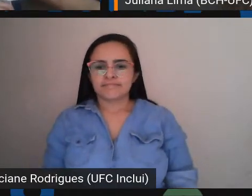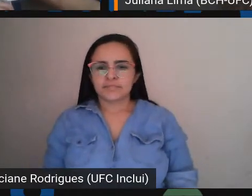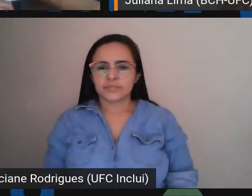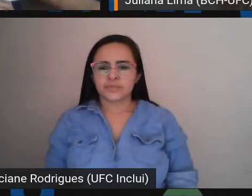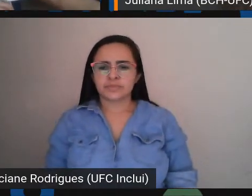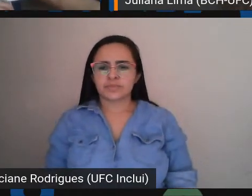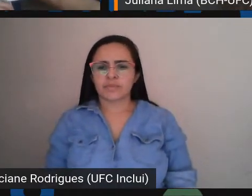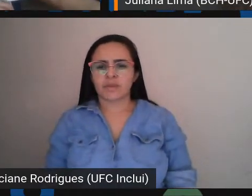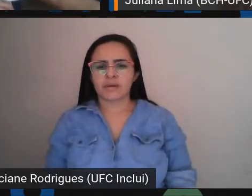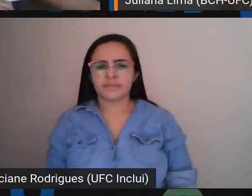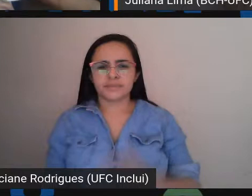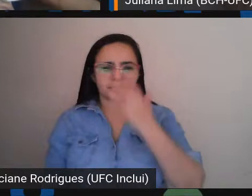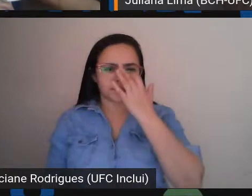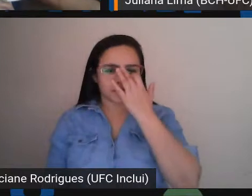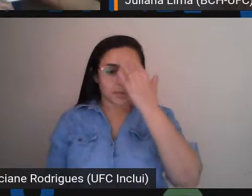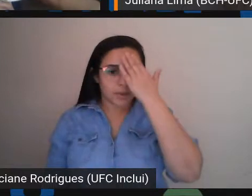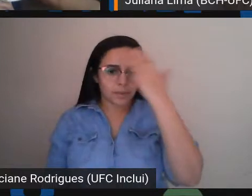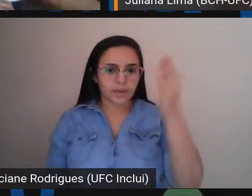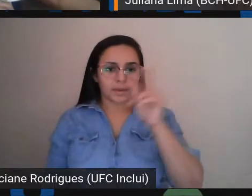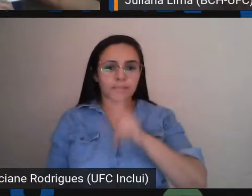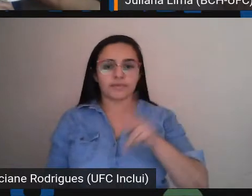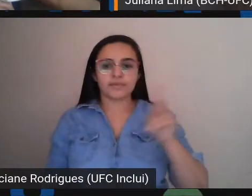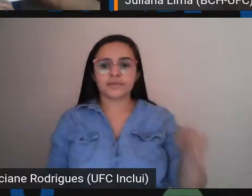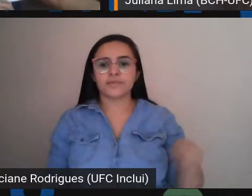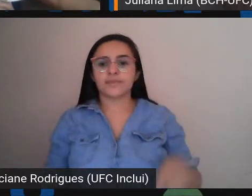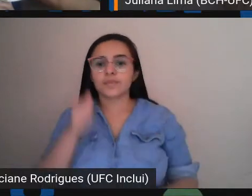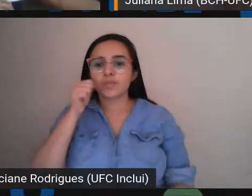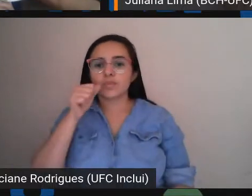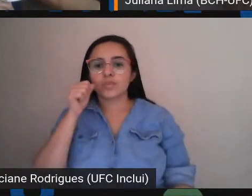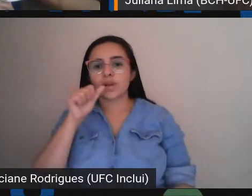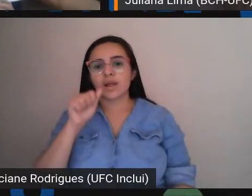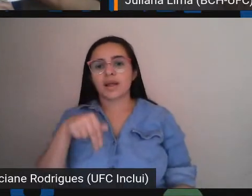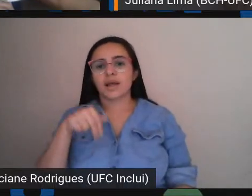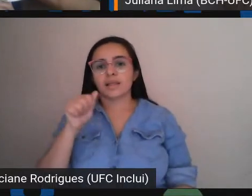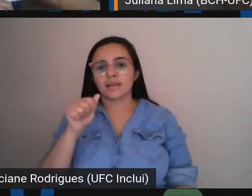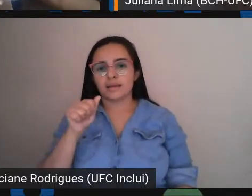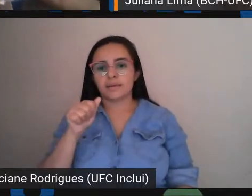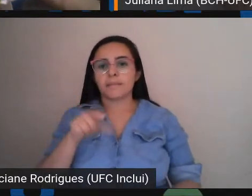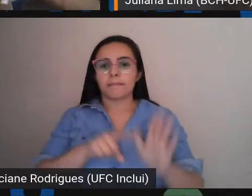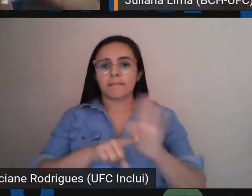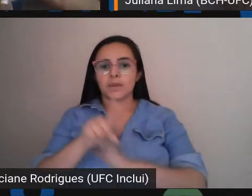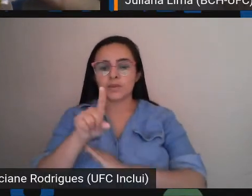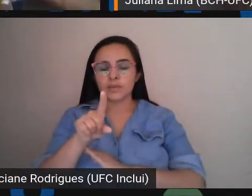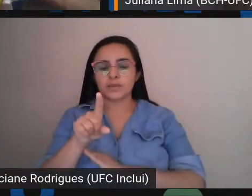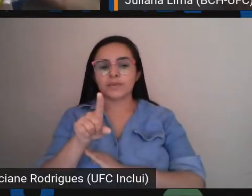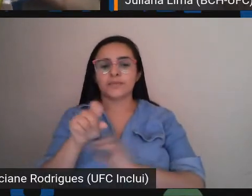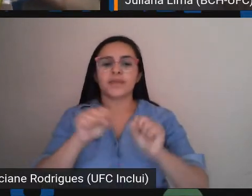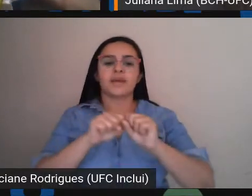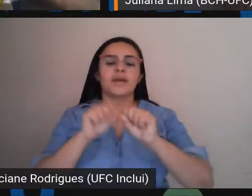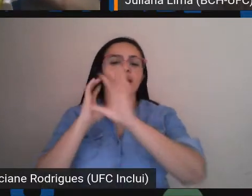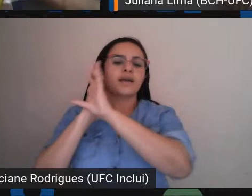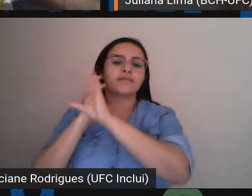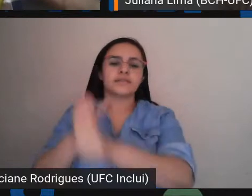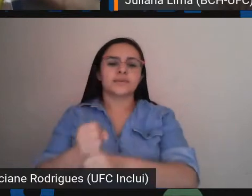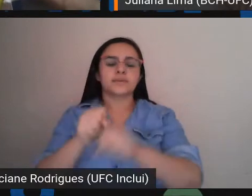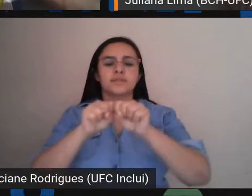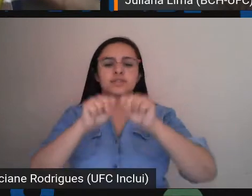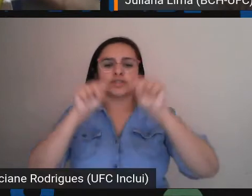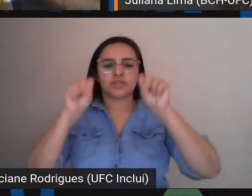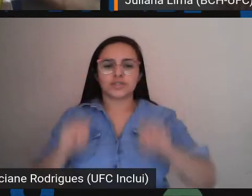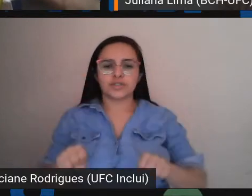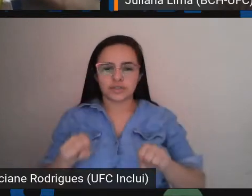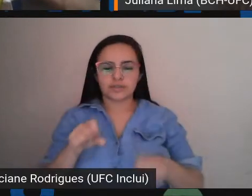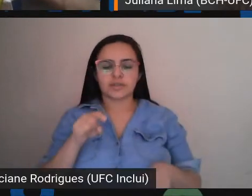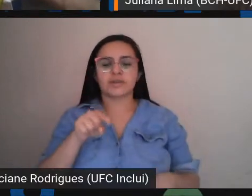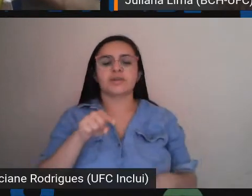Obrigada, professora. A Ana Liz Feitosa pergunta o seguinte: a revisão sistemática leva em